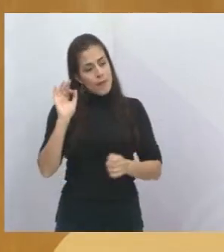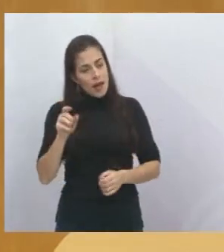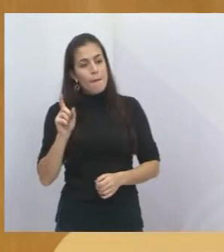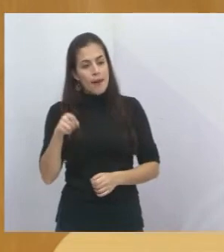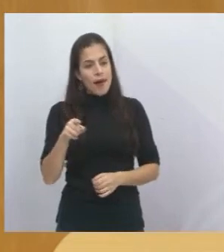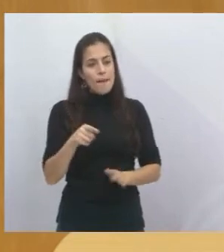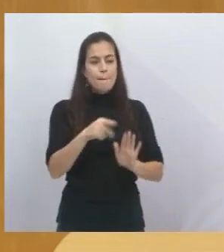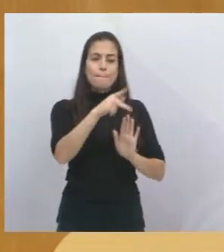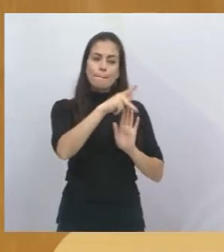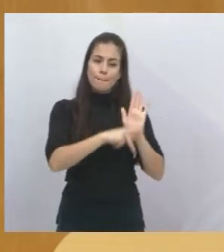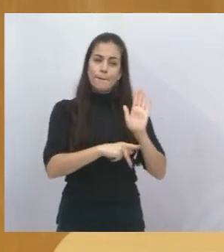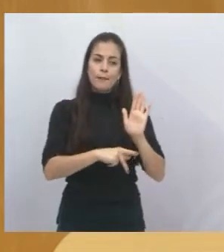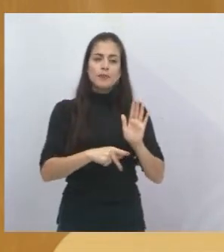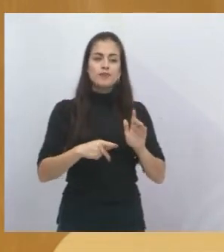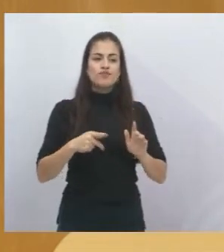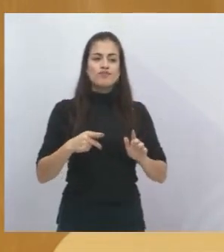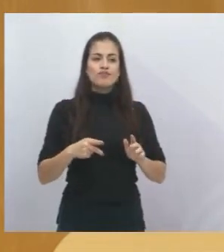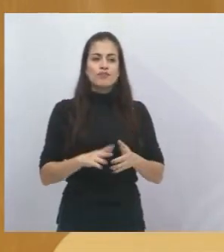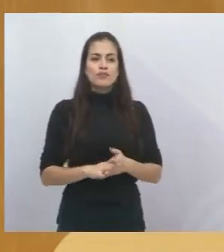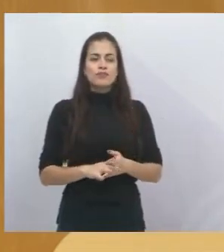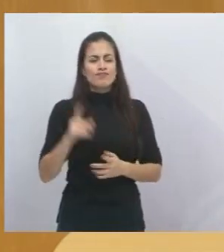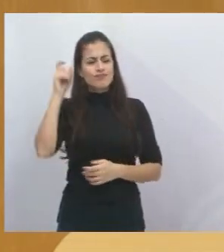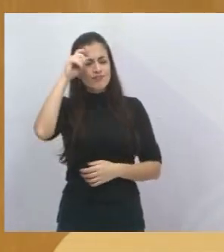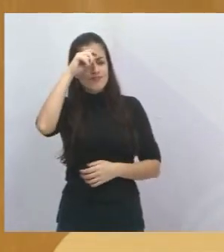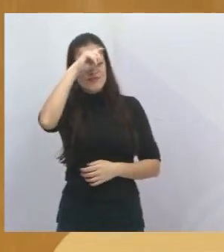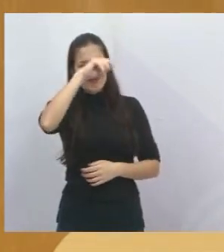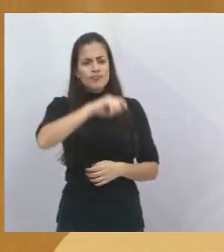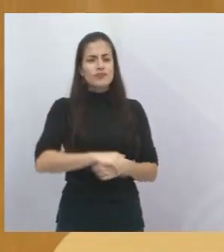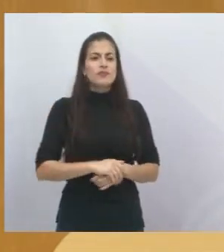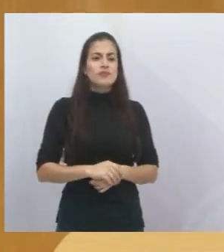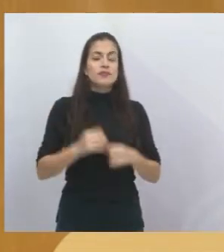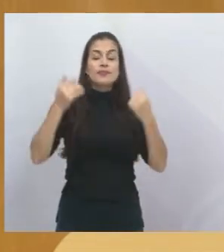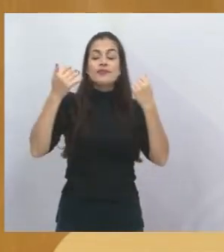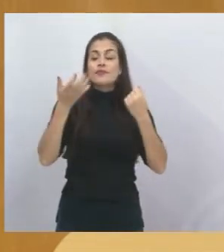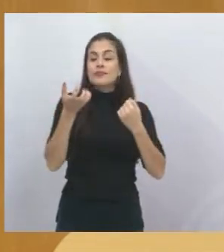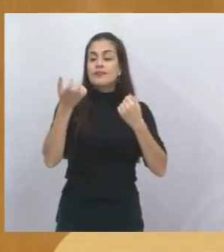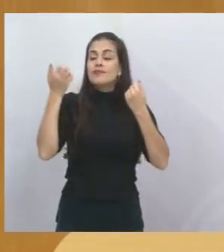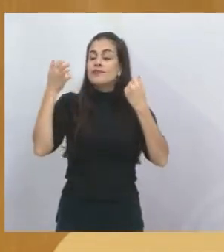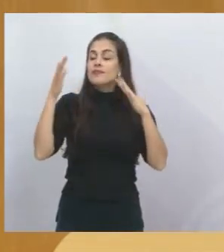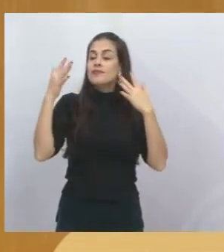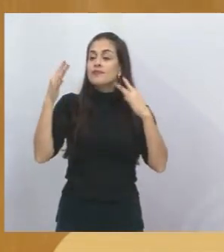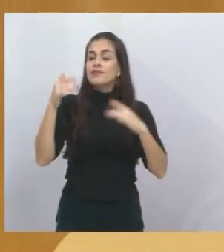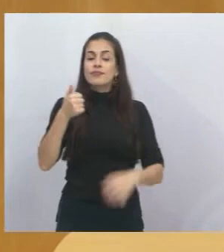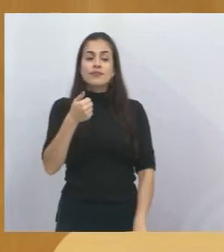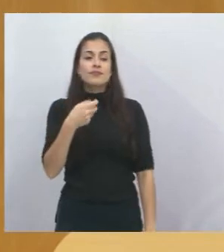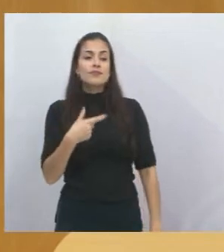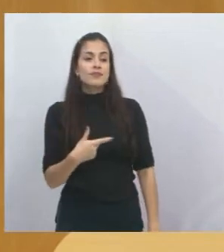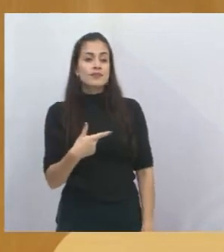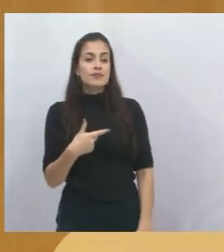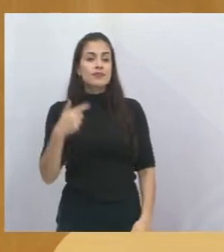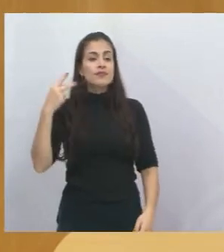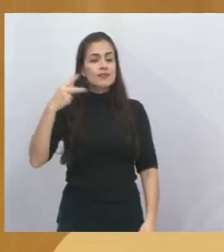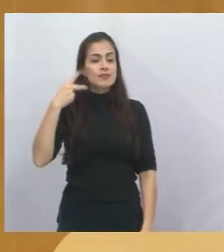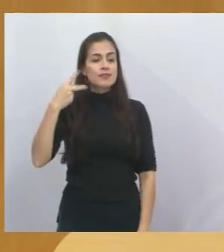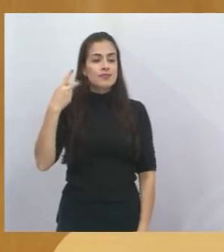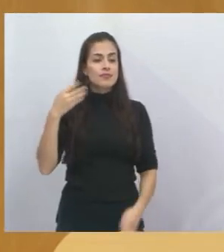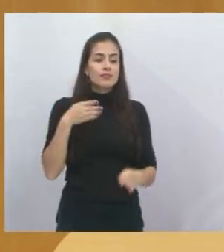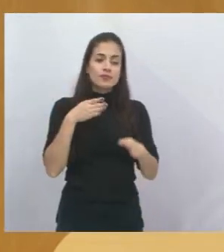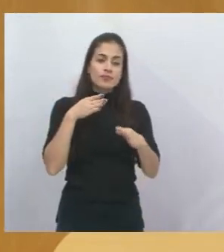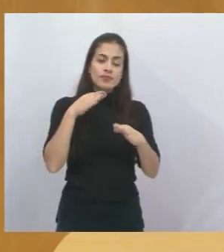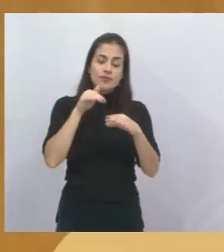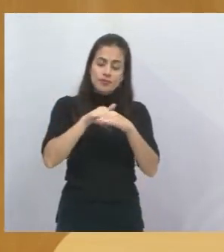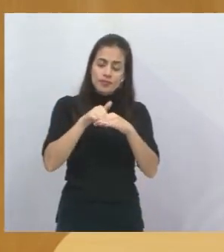E aí eu quero parabenizar os 12 vereadores que votaram favorável a esse projeto, porque tem responsabilidade com a cidade, porque